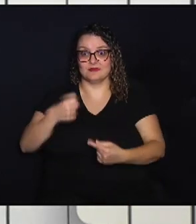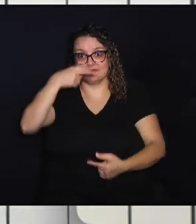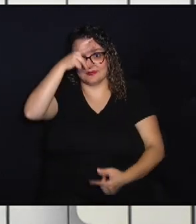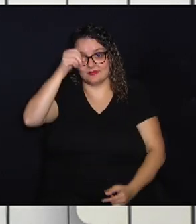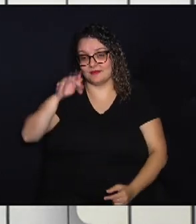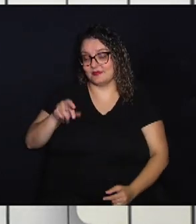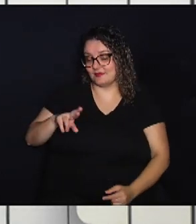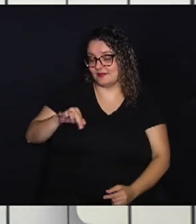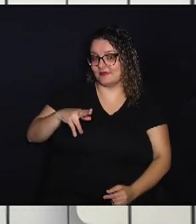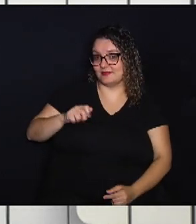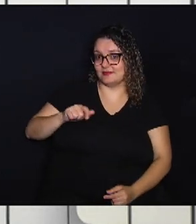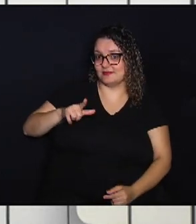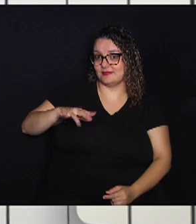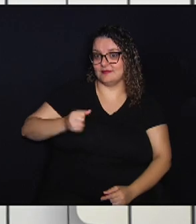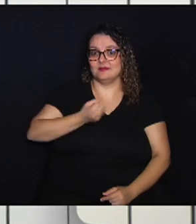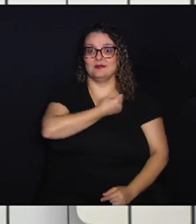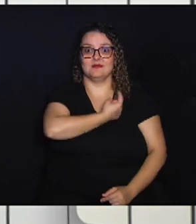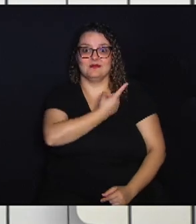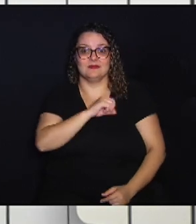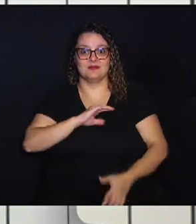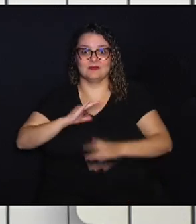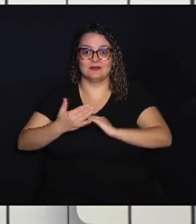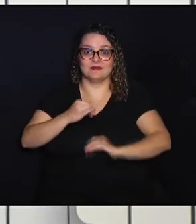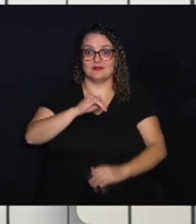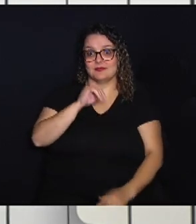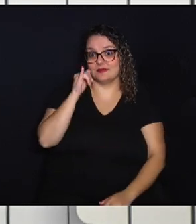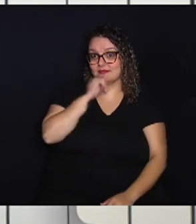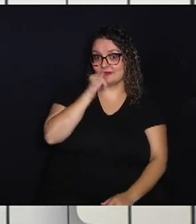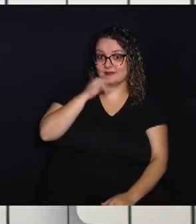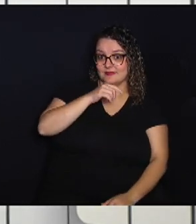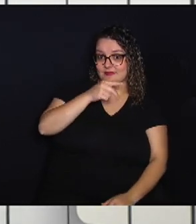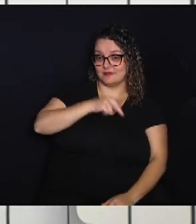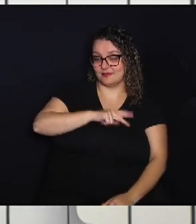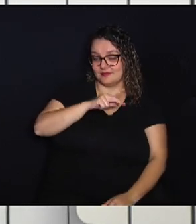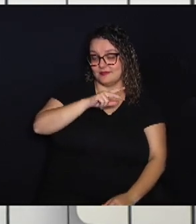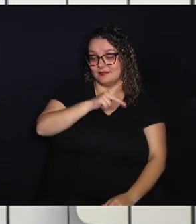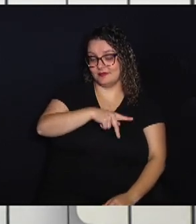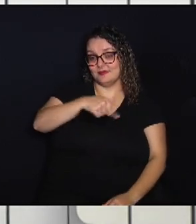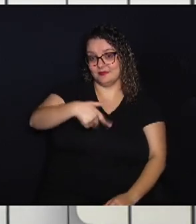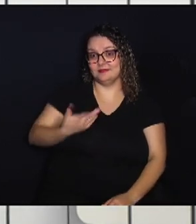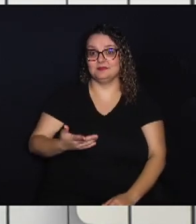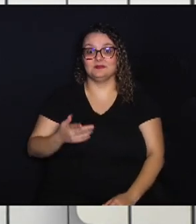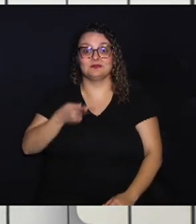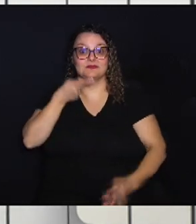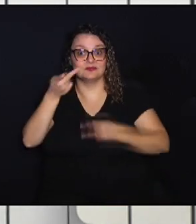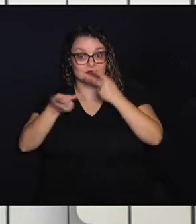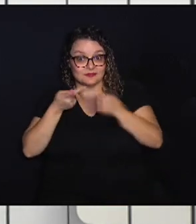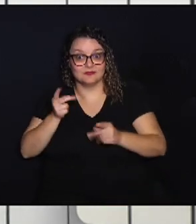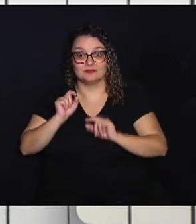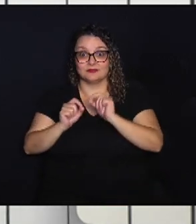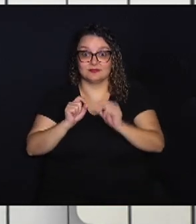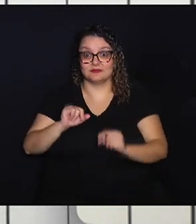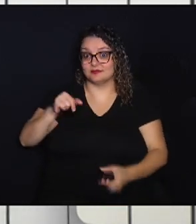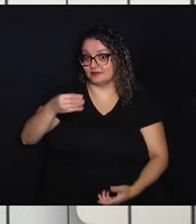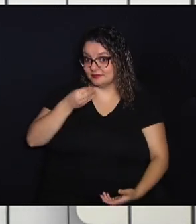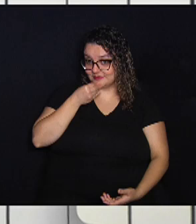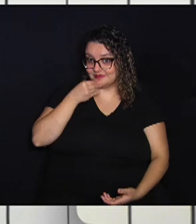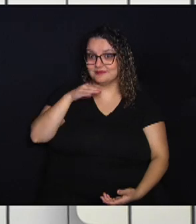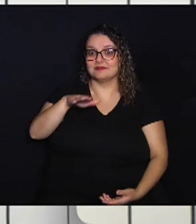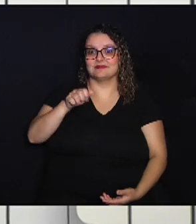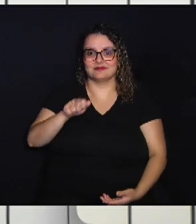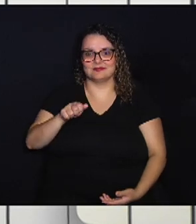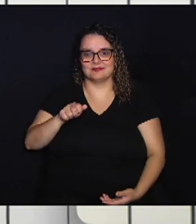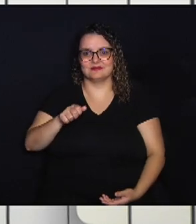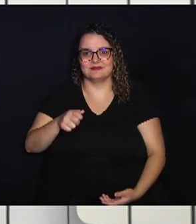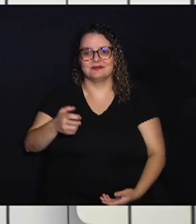Lima, número 10, no Parque Itália. E para nos contar quais são essas oportunidades, eu aciono o